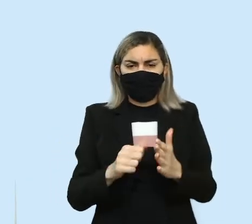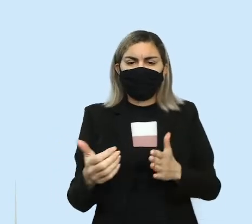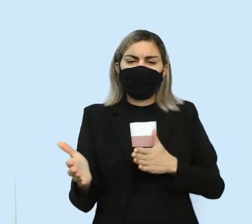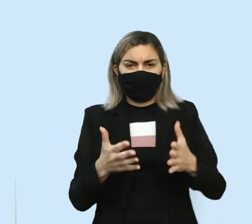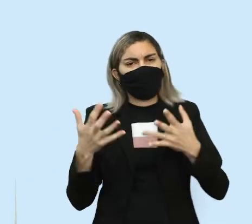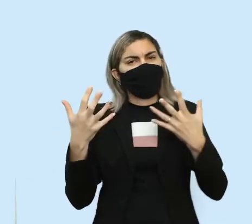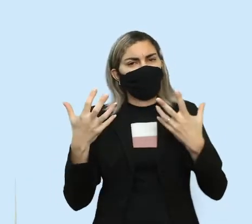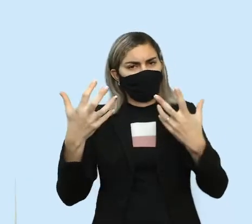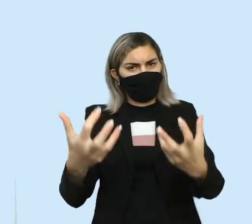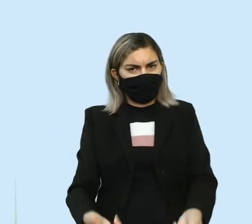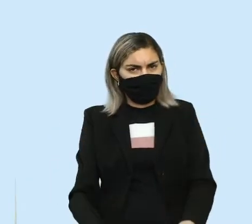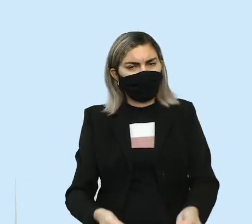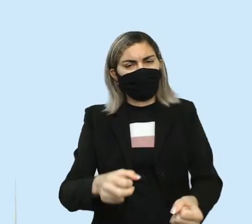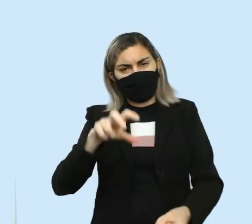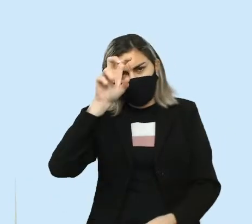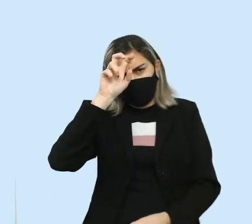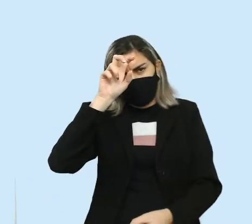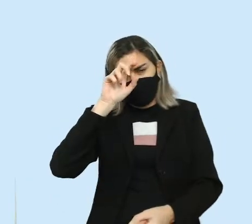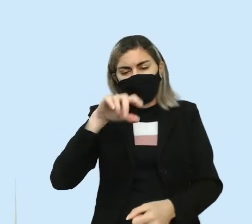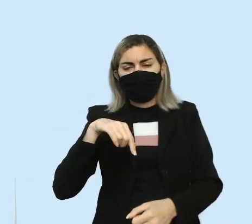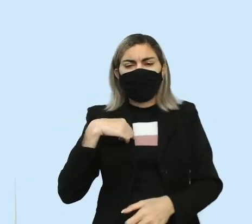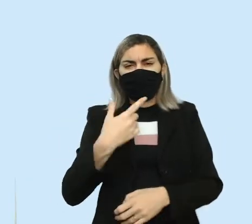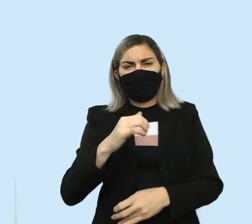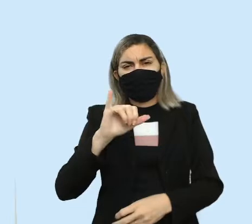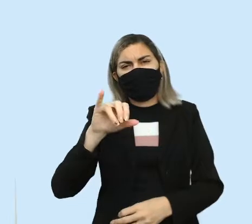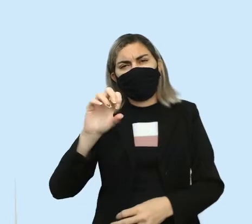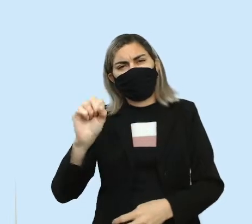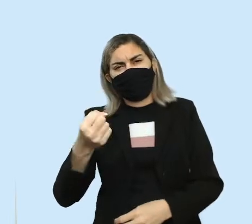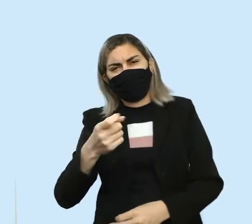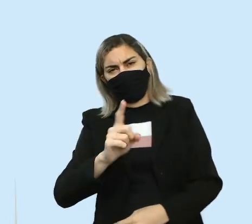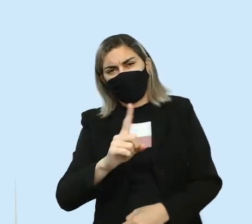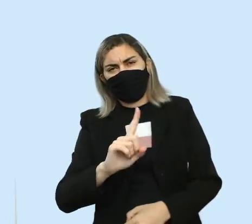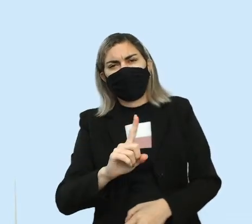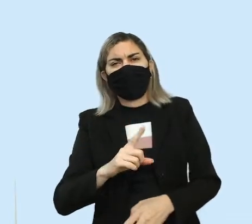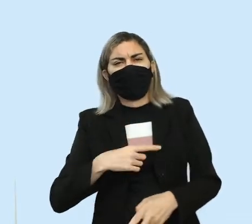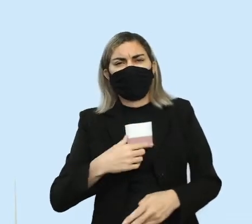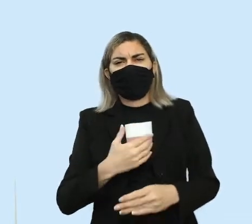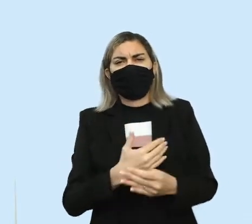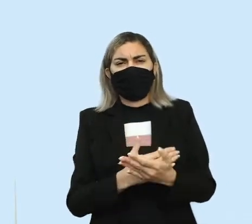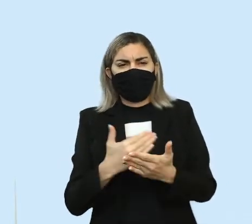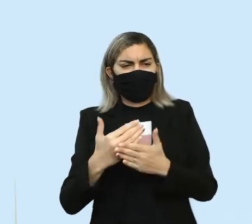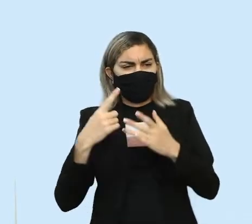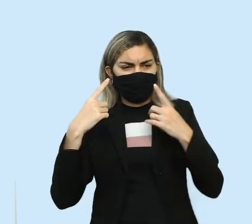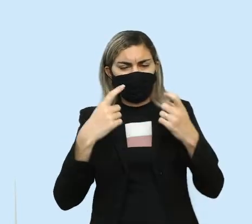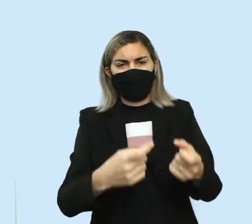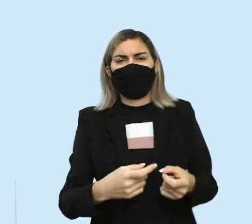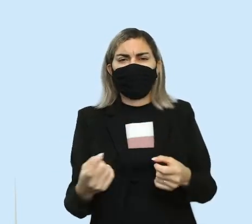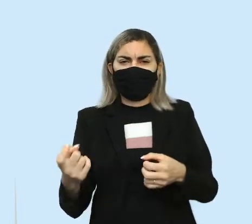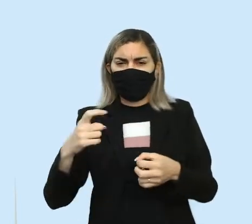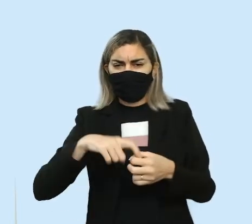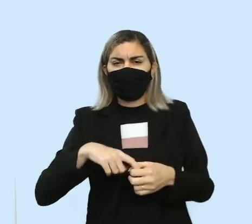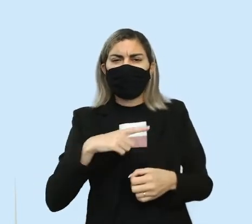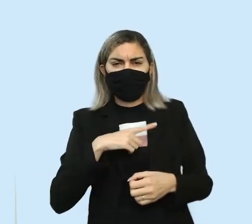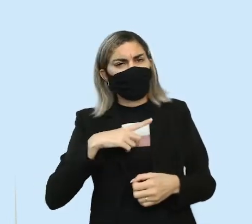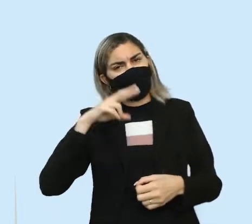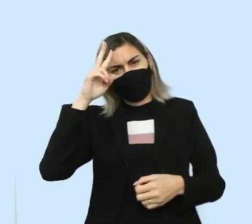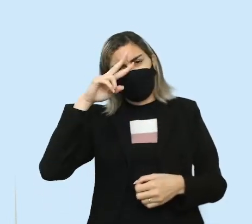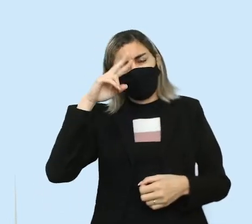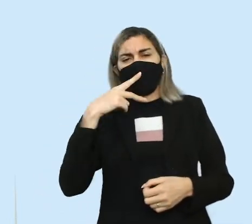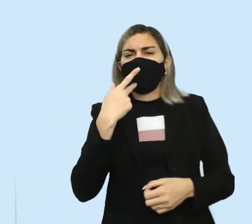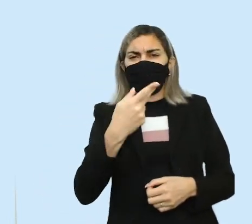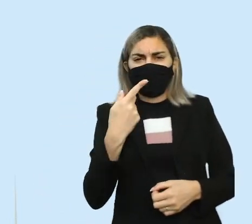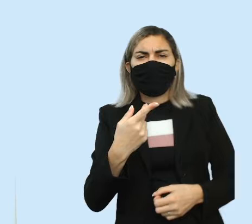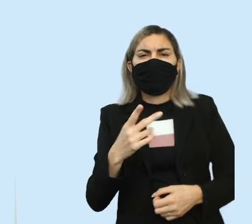momento aceitos pelos egípcios, e os Ixos não, os Ixos foram lá de forma mais violenta. Volto a dizer, tem historiador que diz